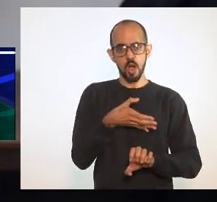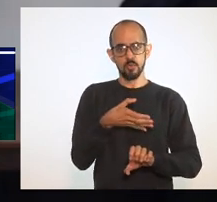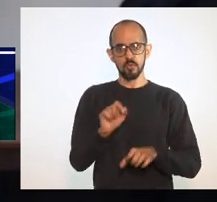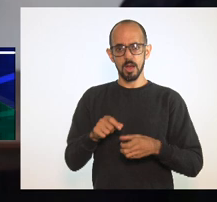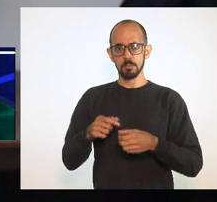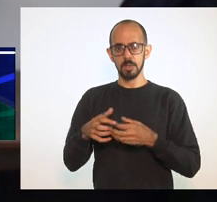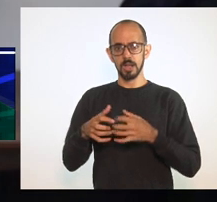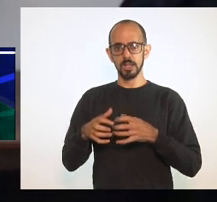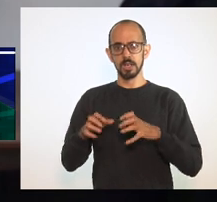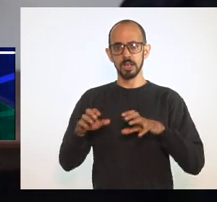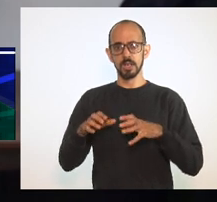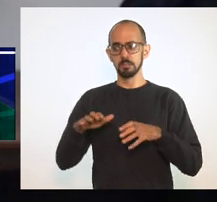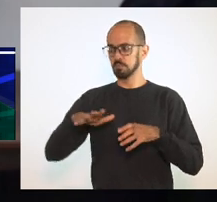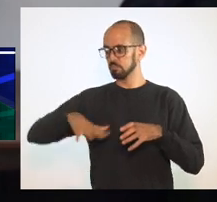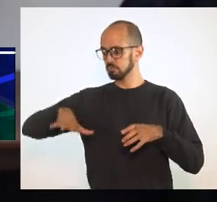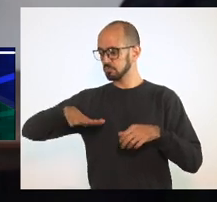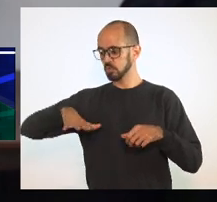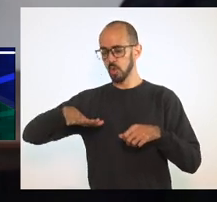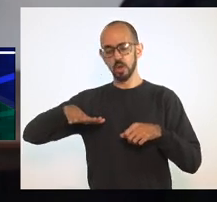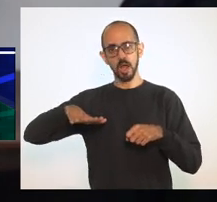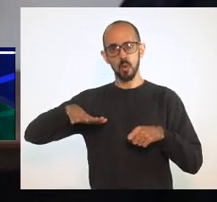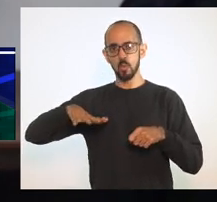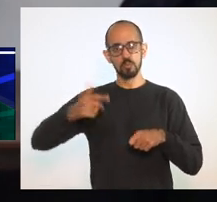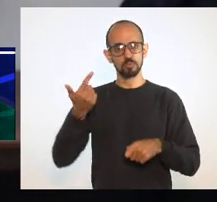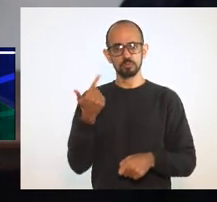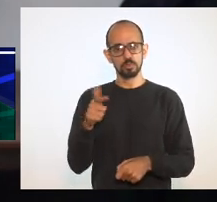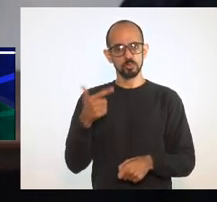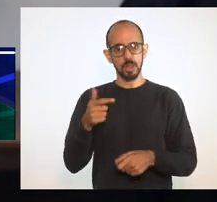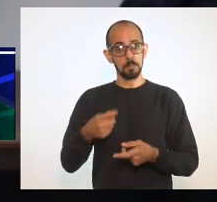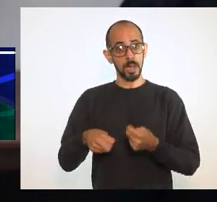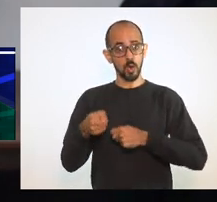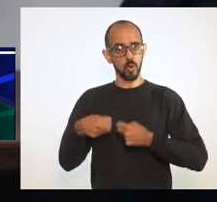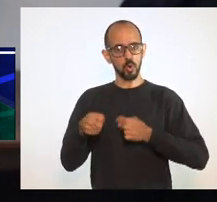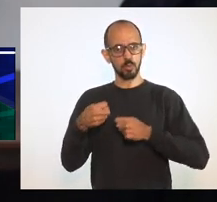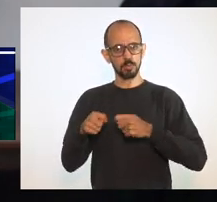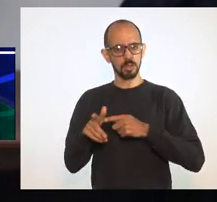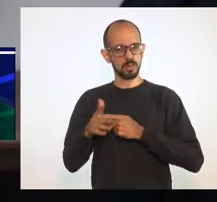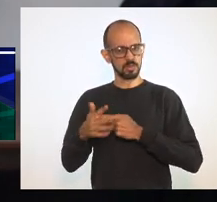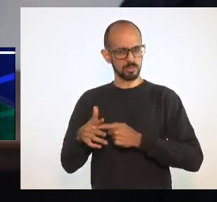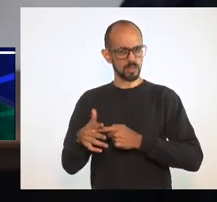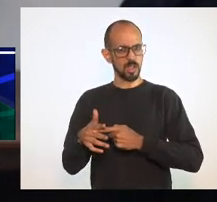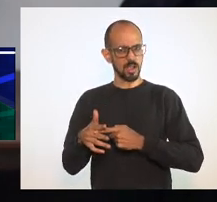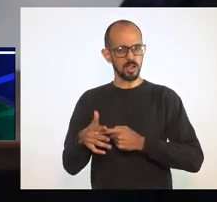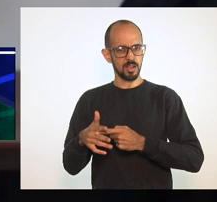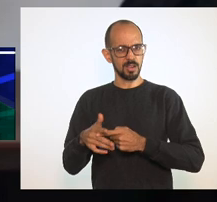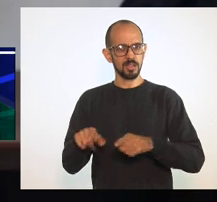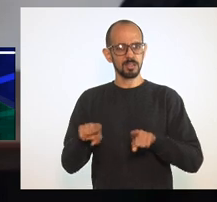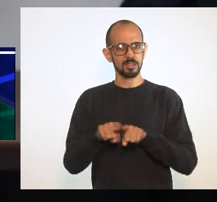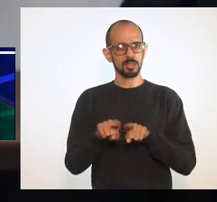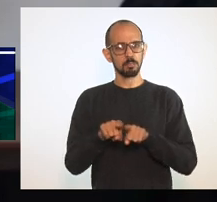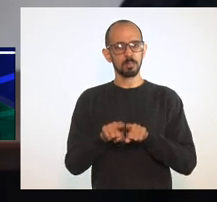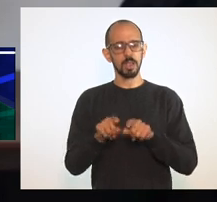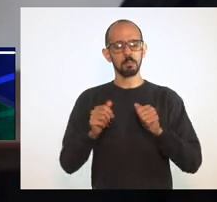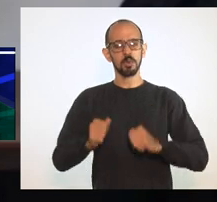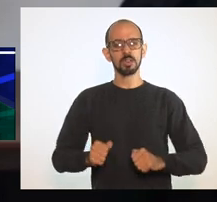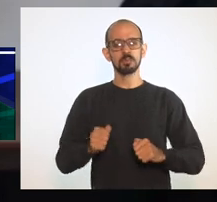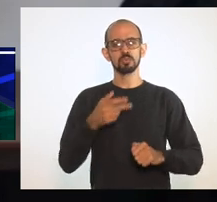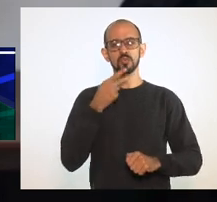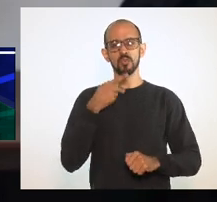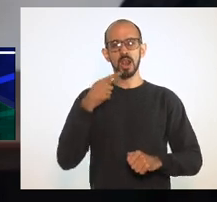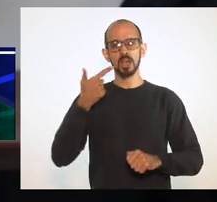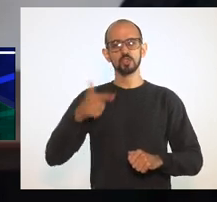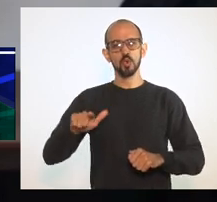e reestruturação da economia da região. E aí também podemos falar da Tete Brasil, que tinha